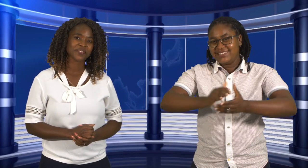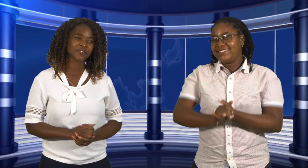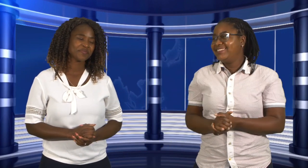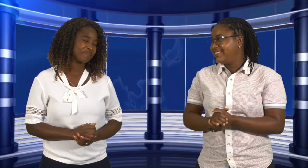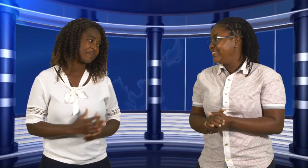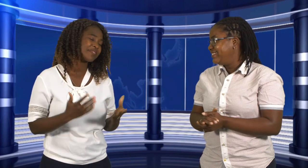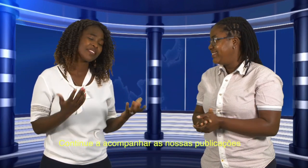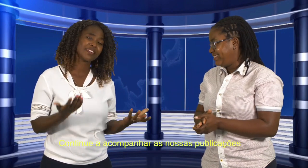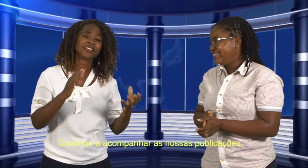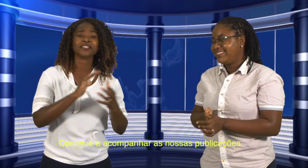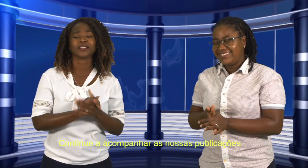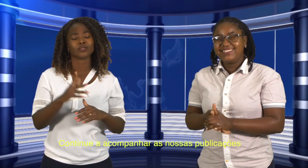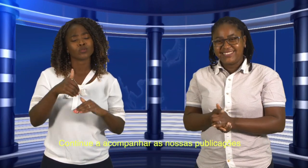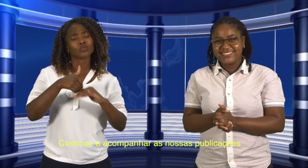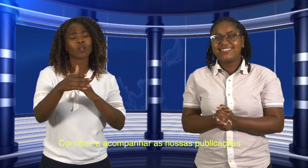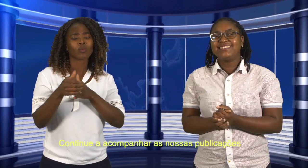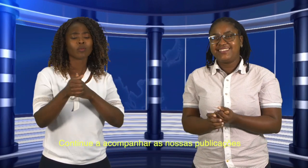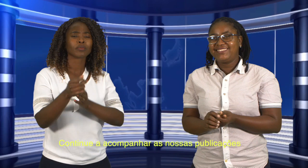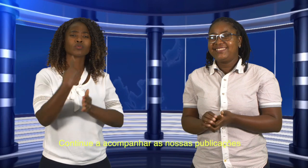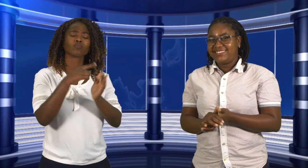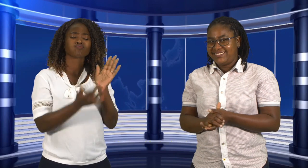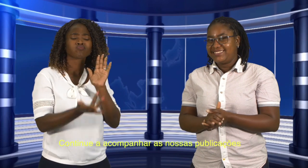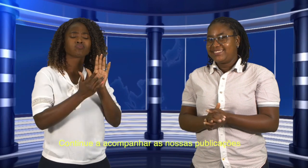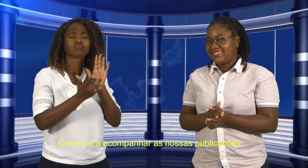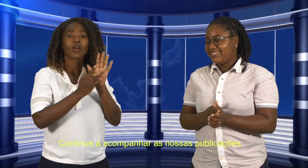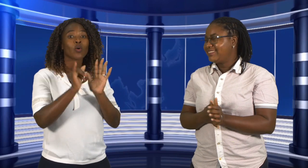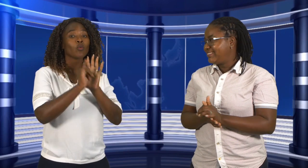7 dias. Continue a acompanhar as